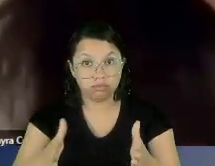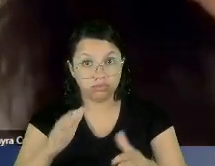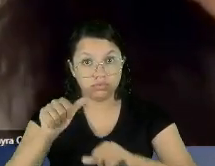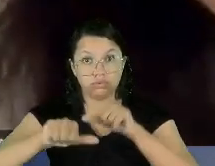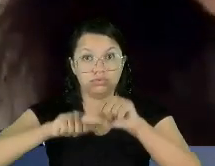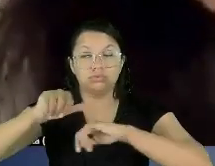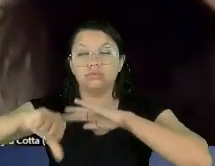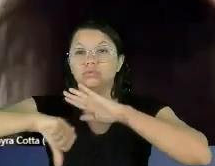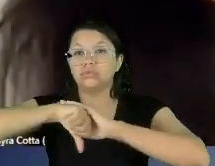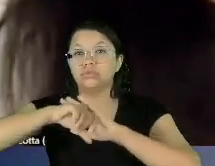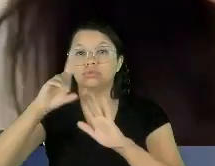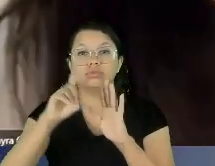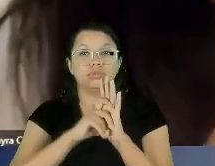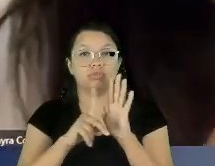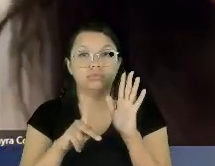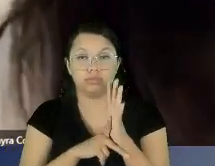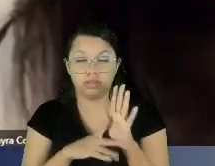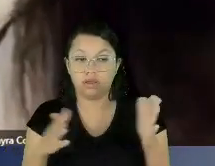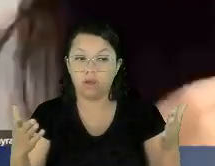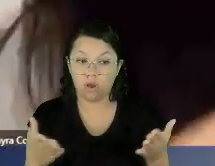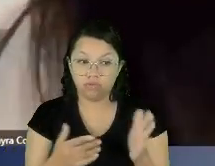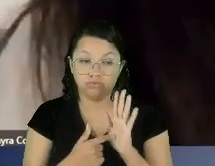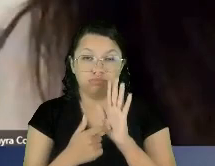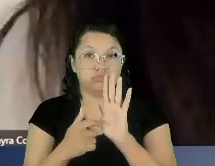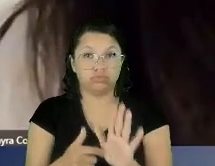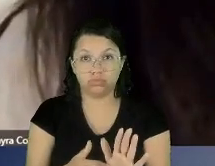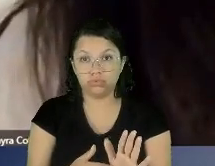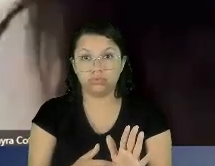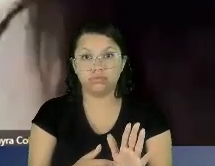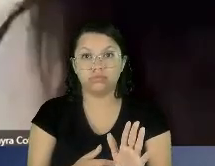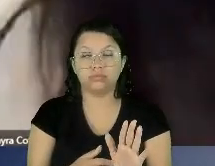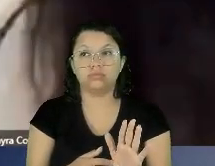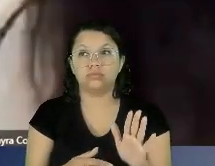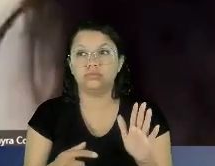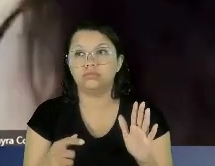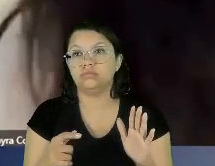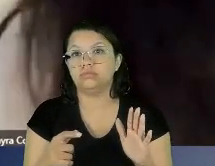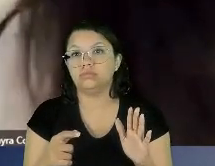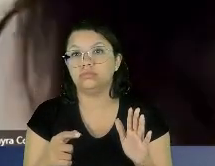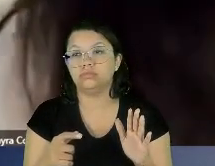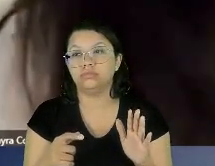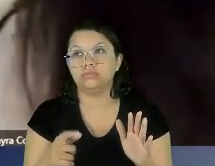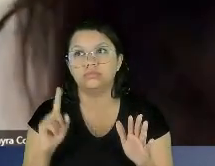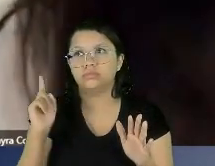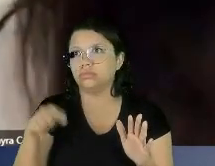ache que o caminho da criminalização que o direito penal hoje nos oferece